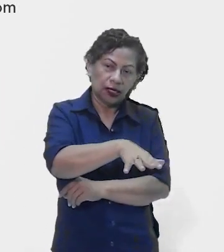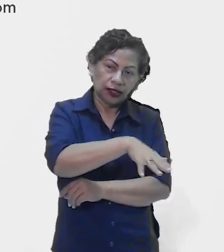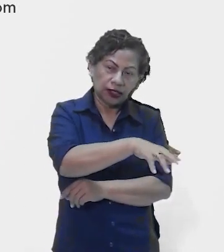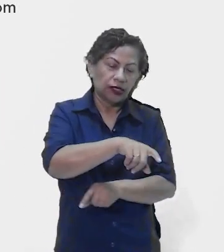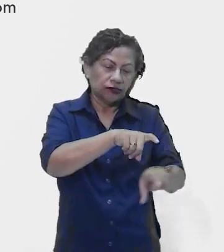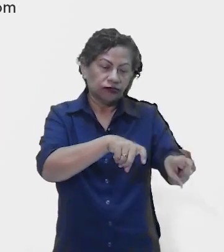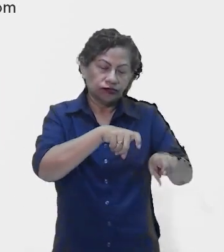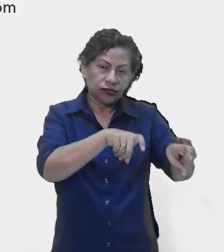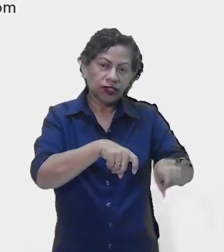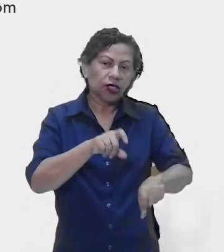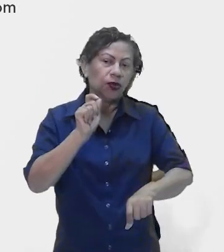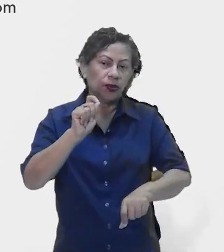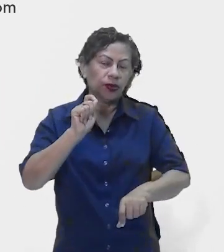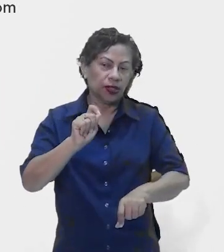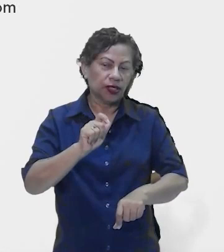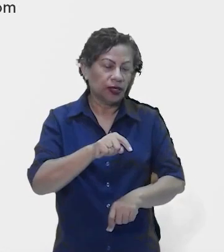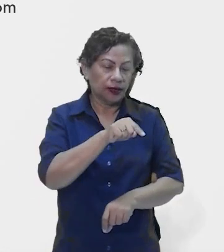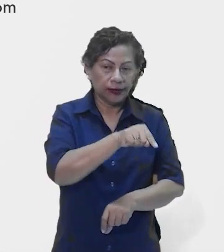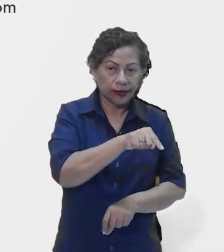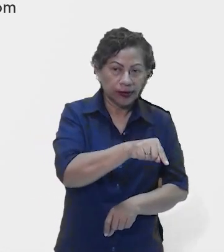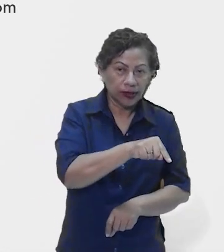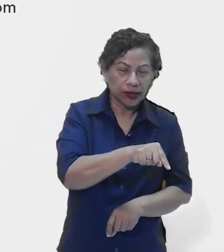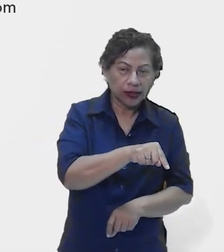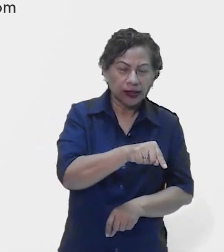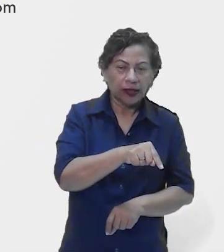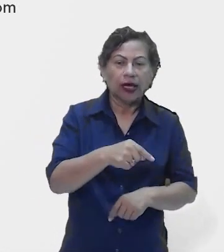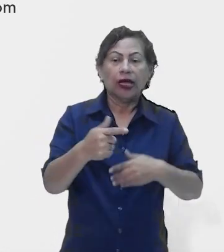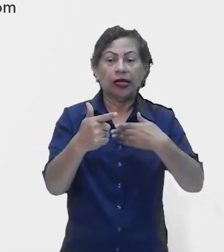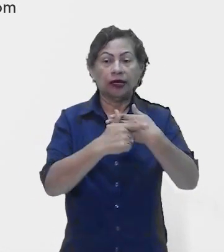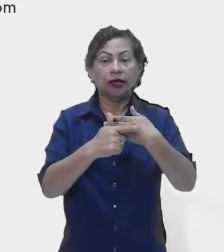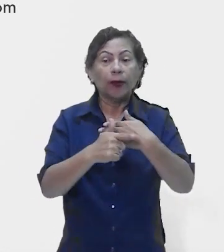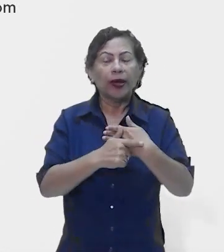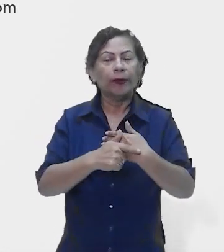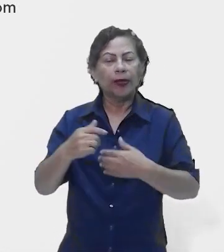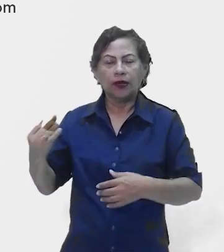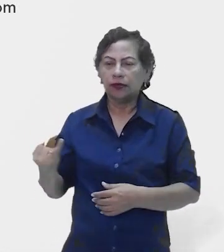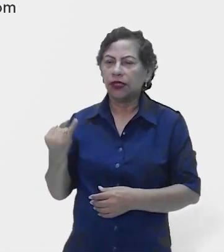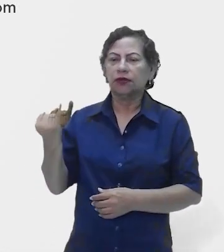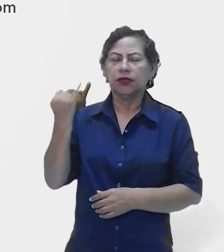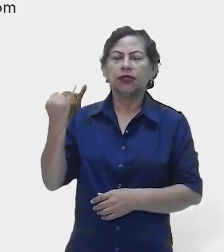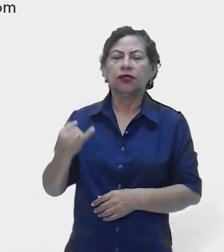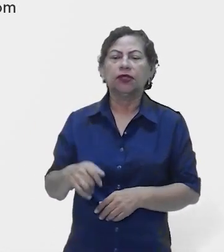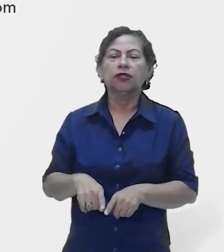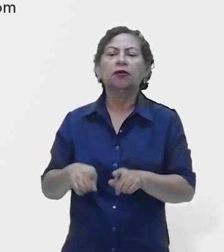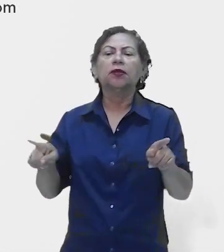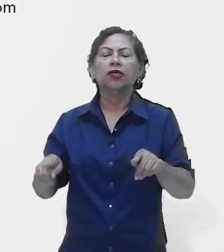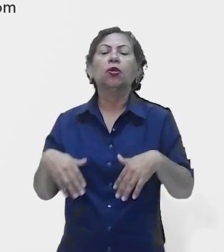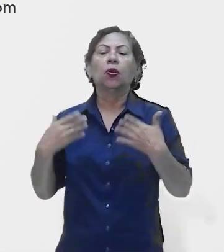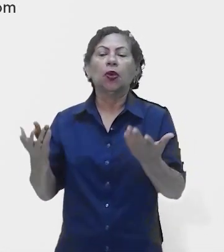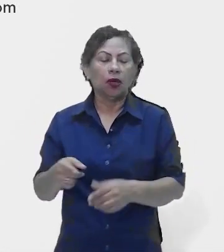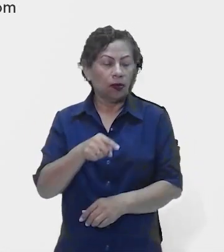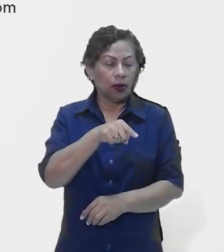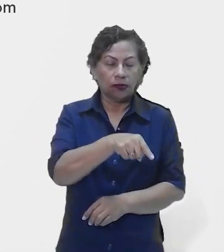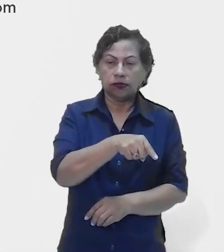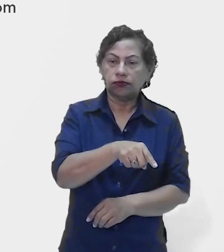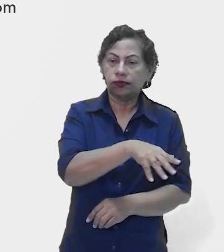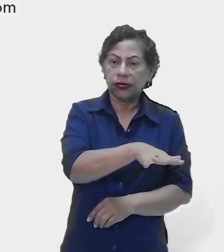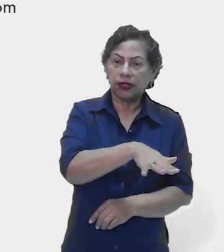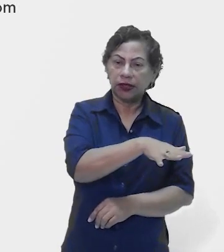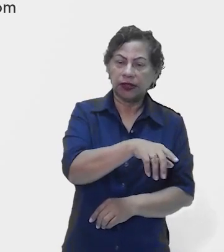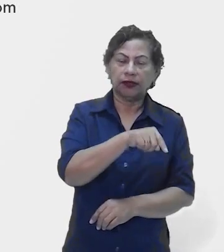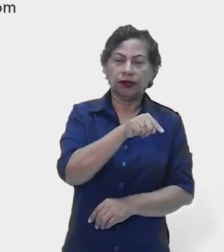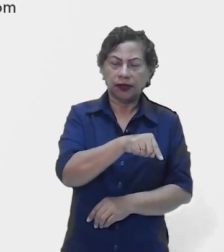tinha um papel, passou agora a ter ainda mais funções. Quais são as funções, professor? Fornecer,